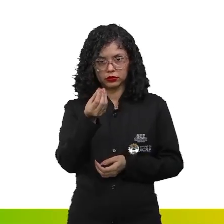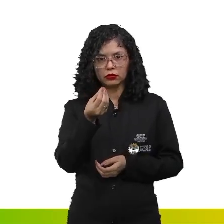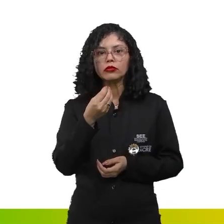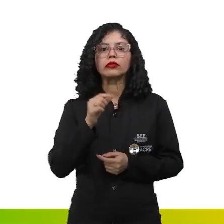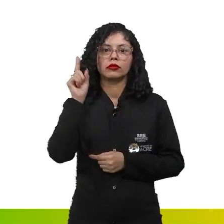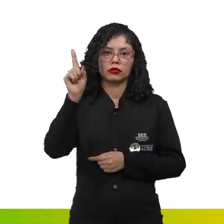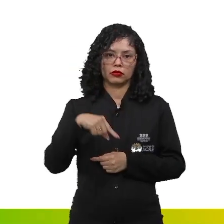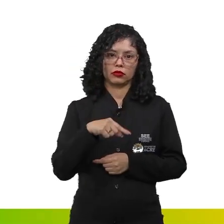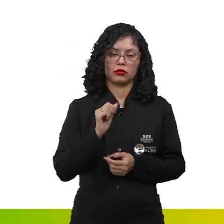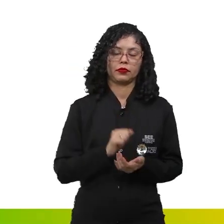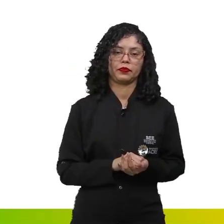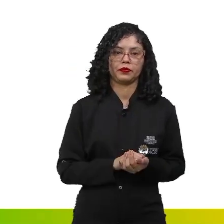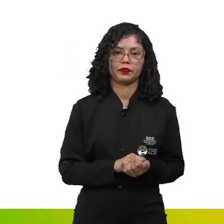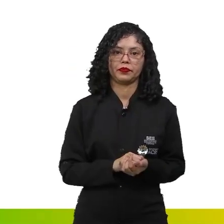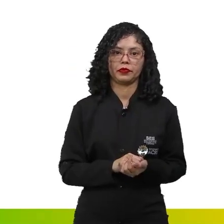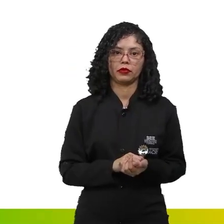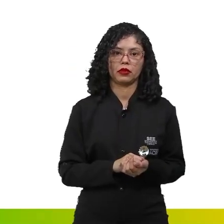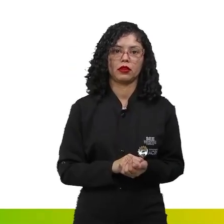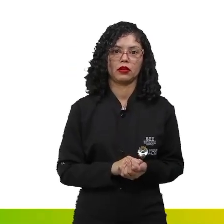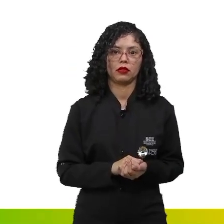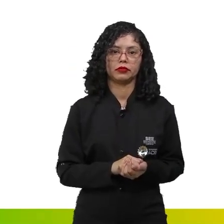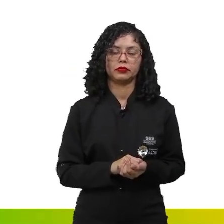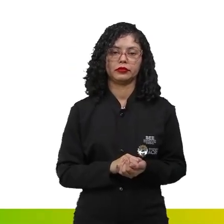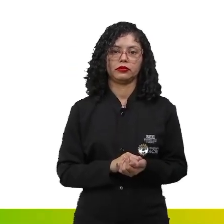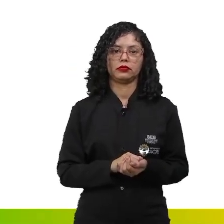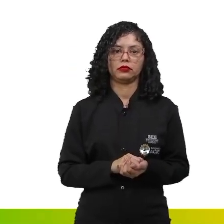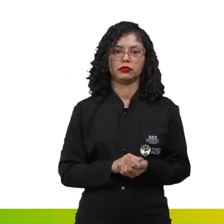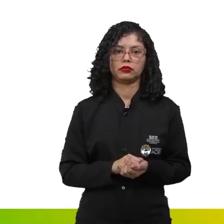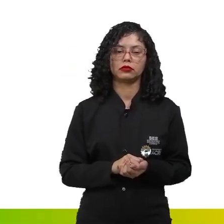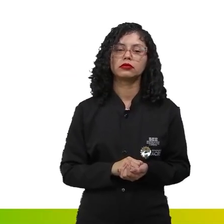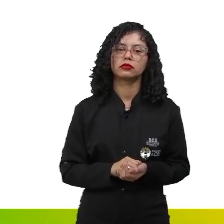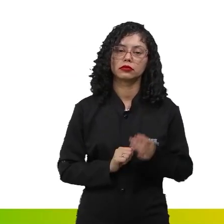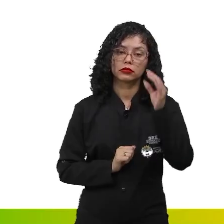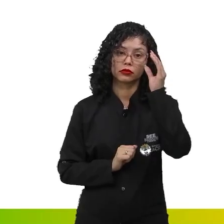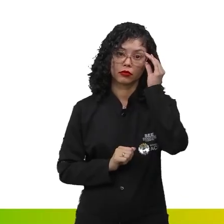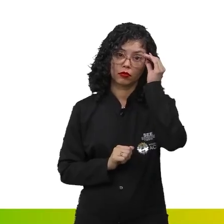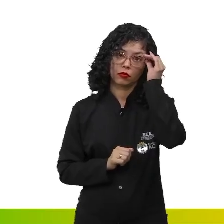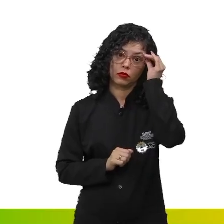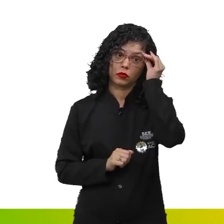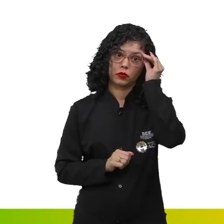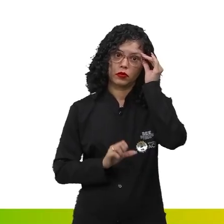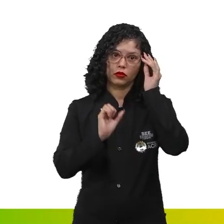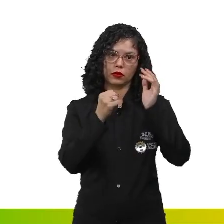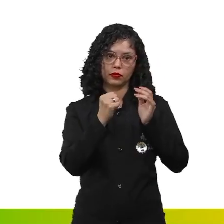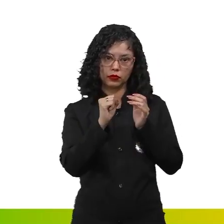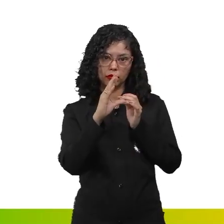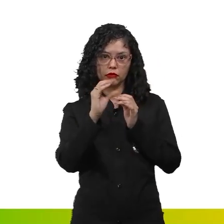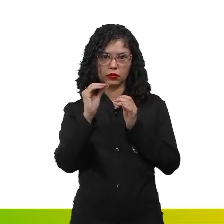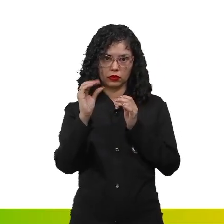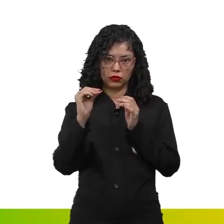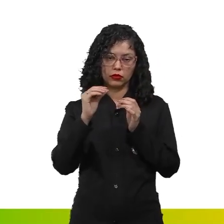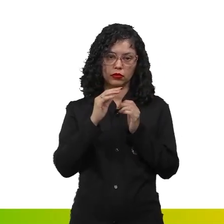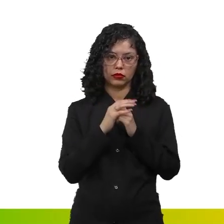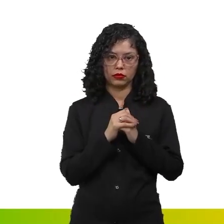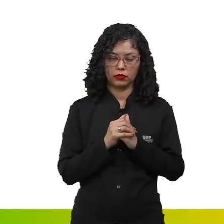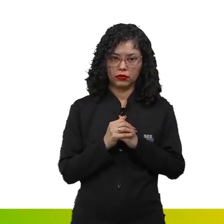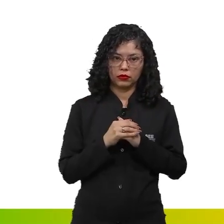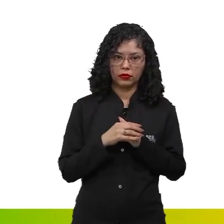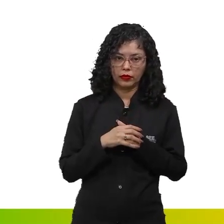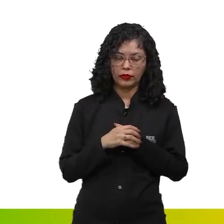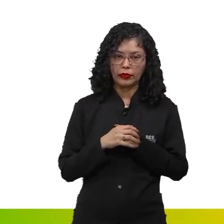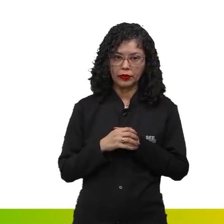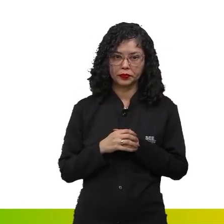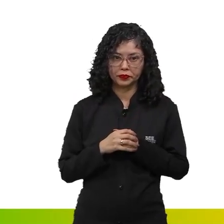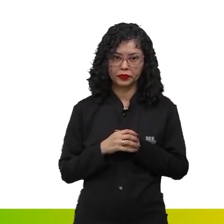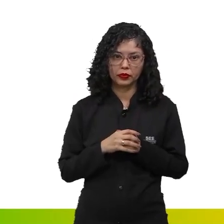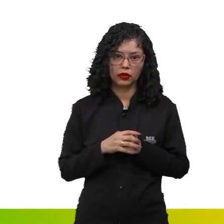zero aqui, esse valor será igual a 800. Então, vou colocar: se X